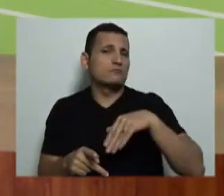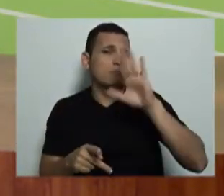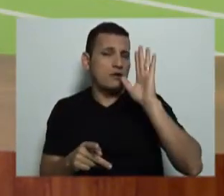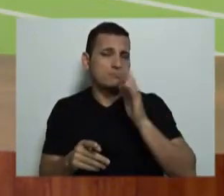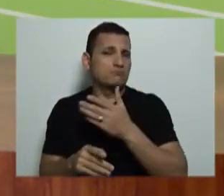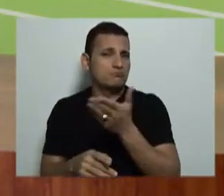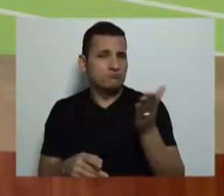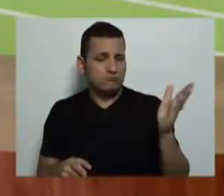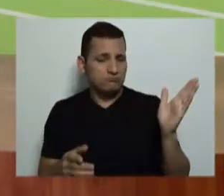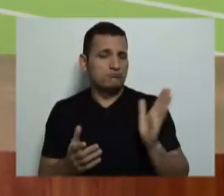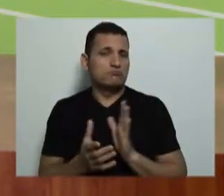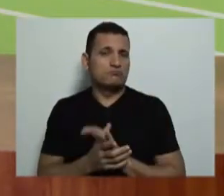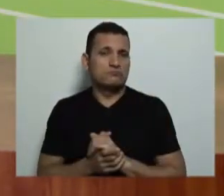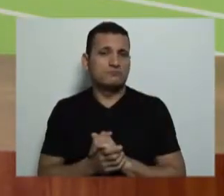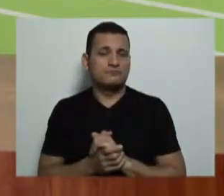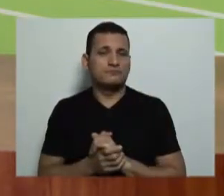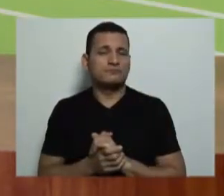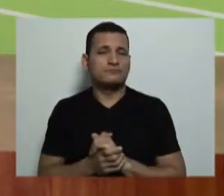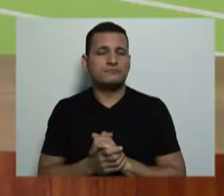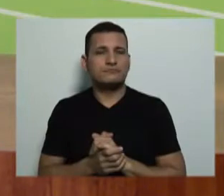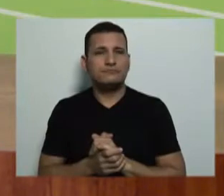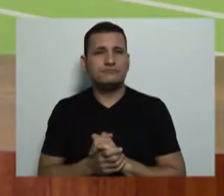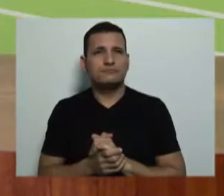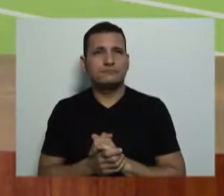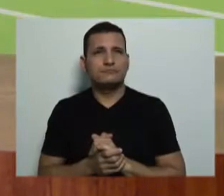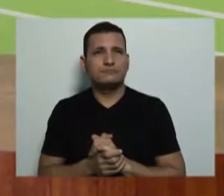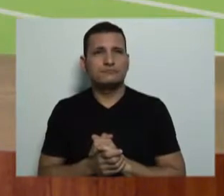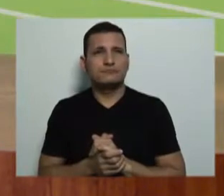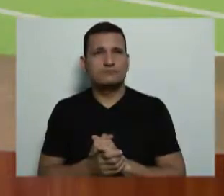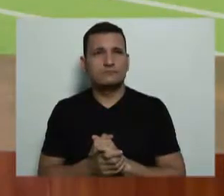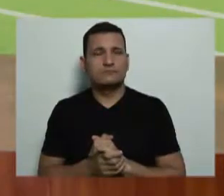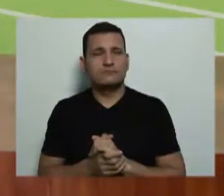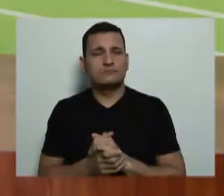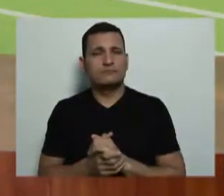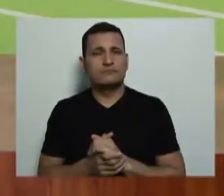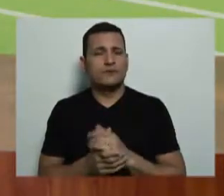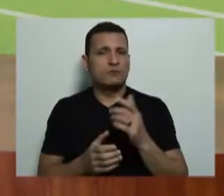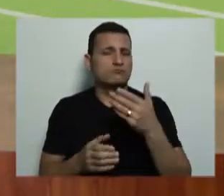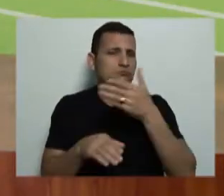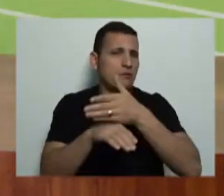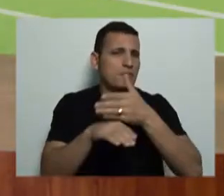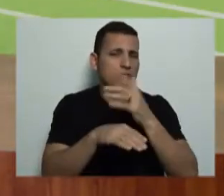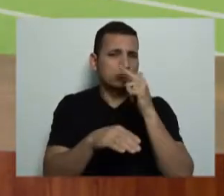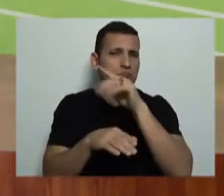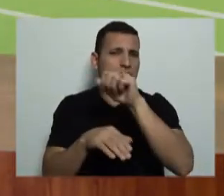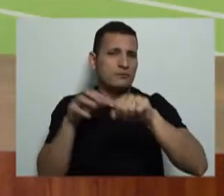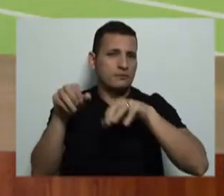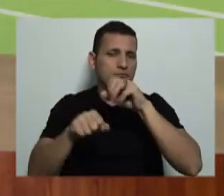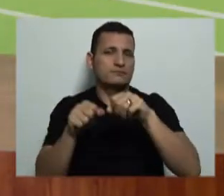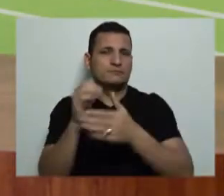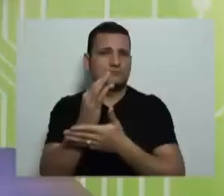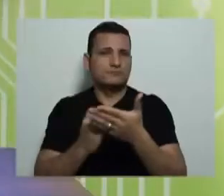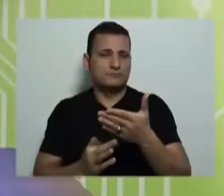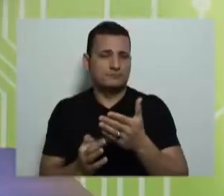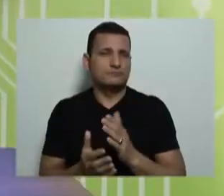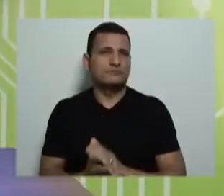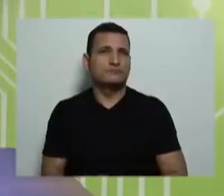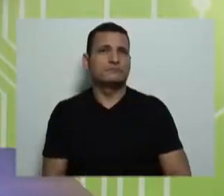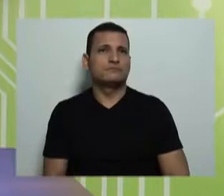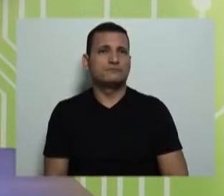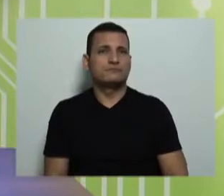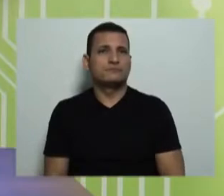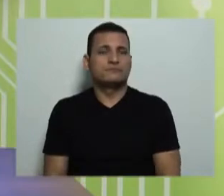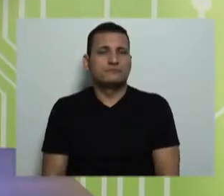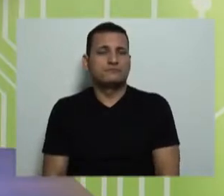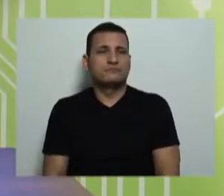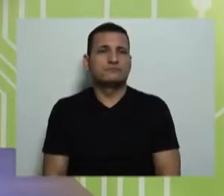outra forma de vocês terem acesso a esses formulários que estão disponíveis lá no nosso site.